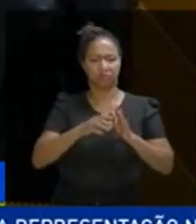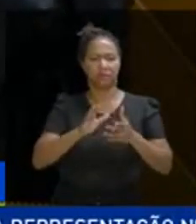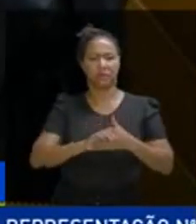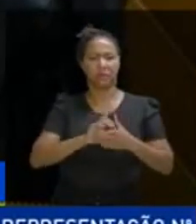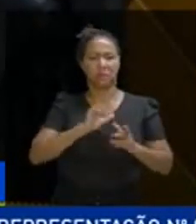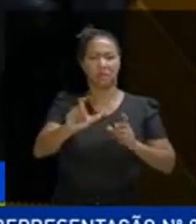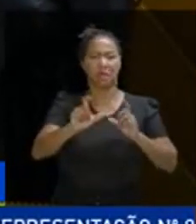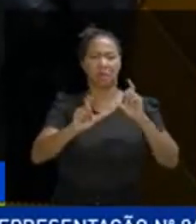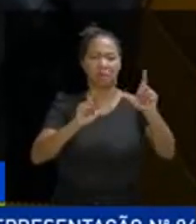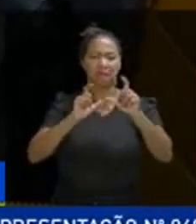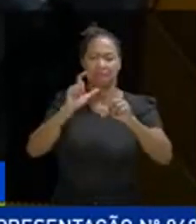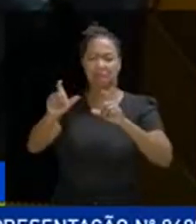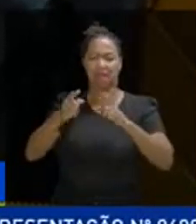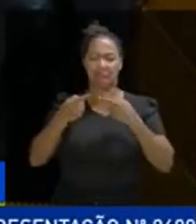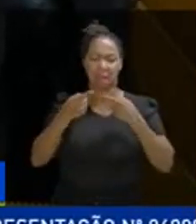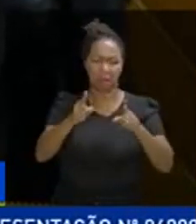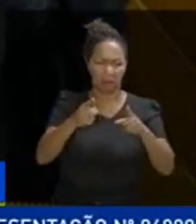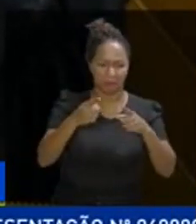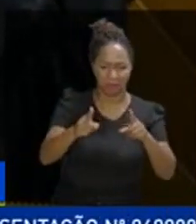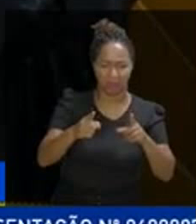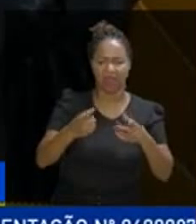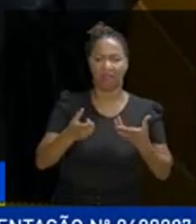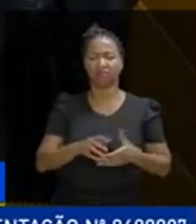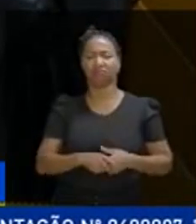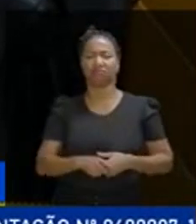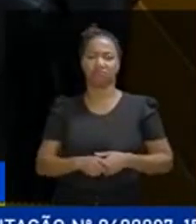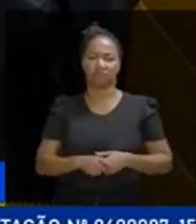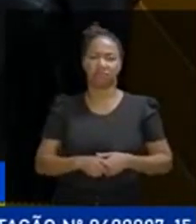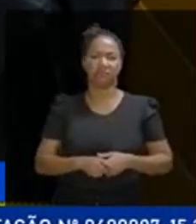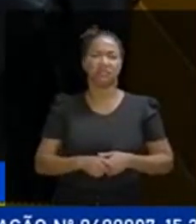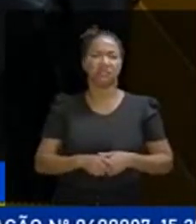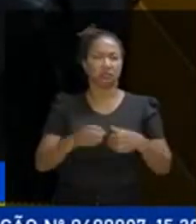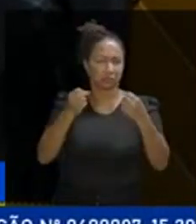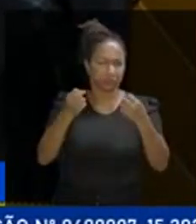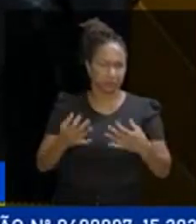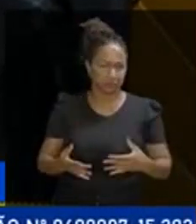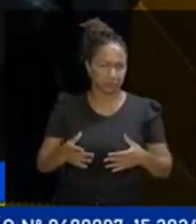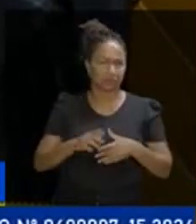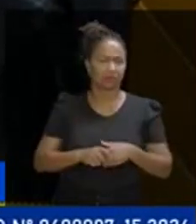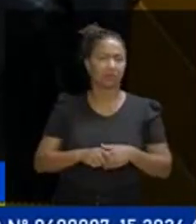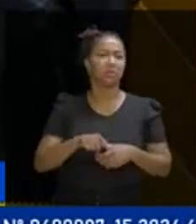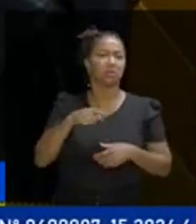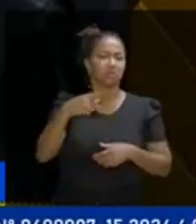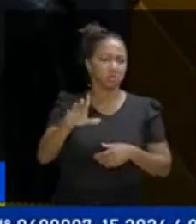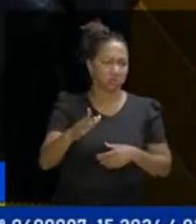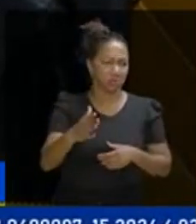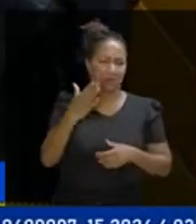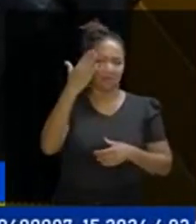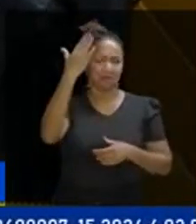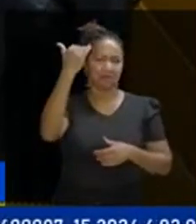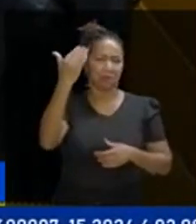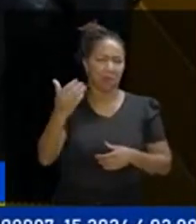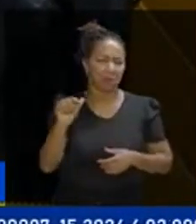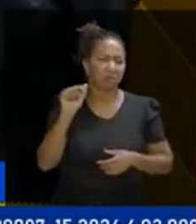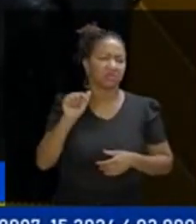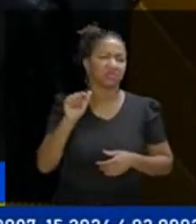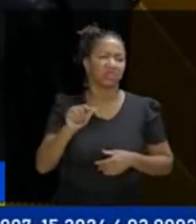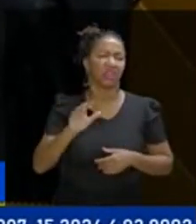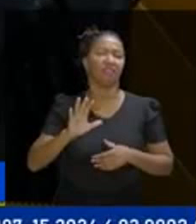aqui, especialmente quando afirma que a tua fama na cidade é de ladrão.